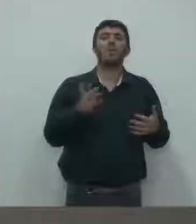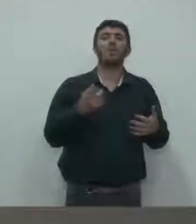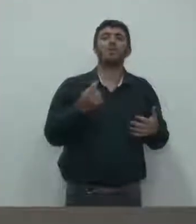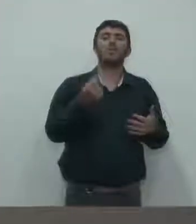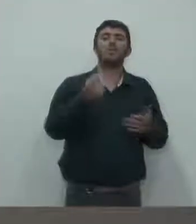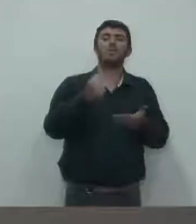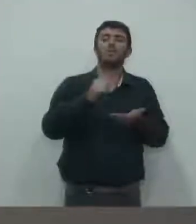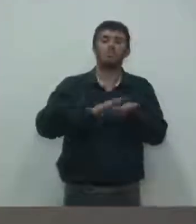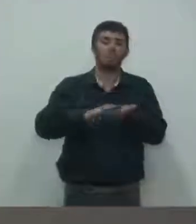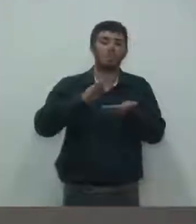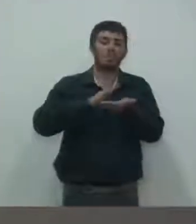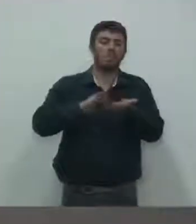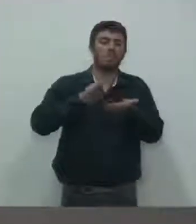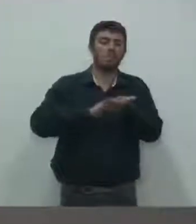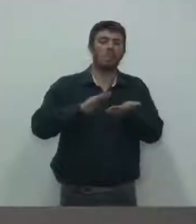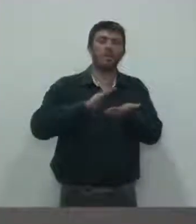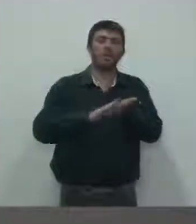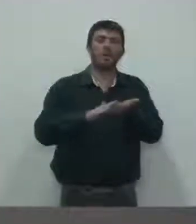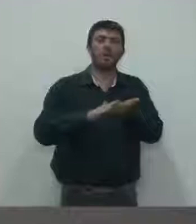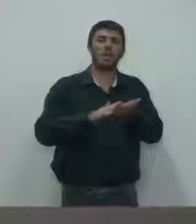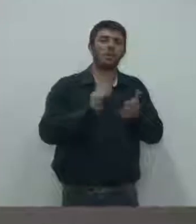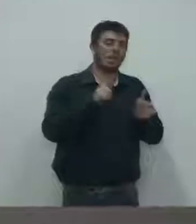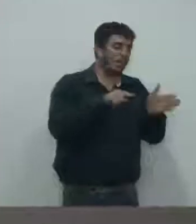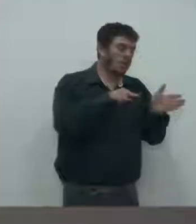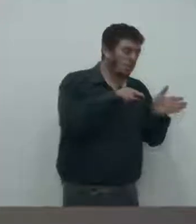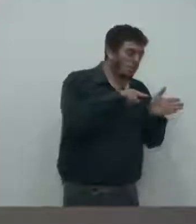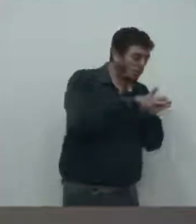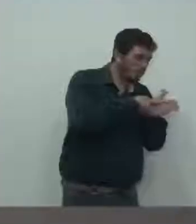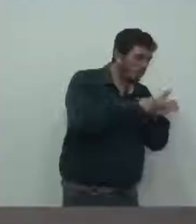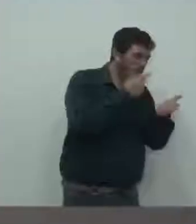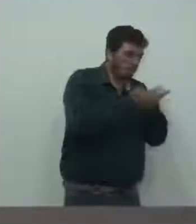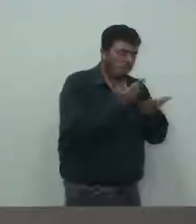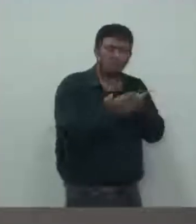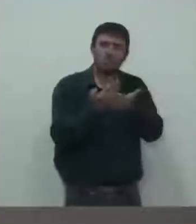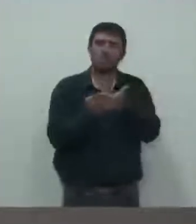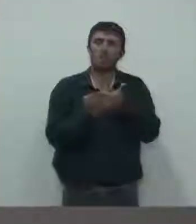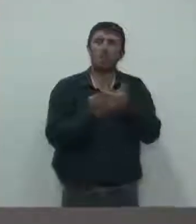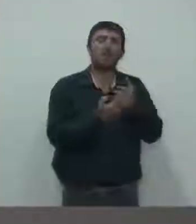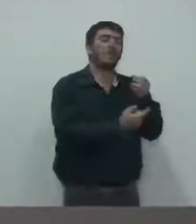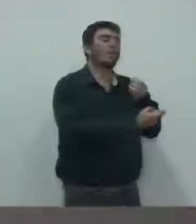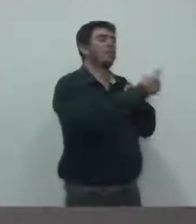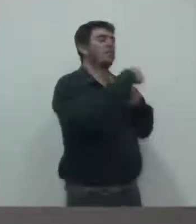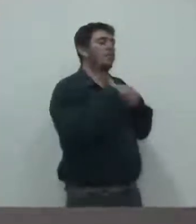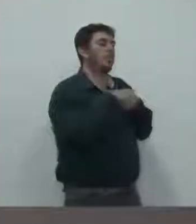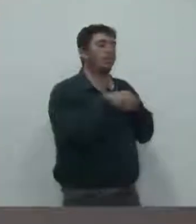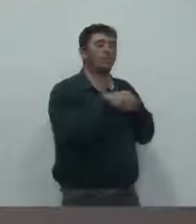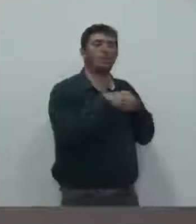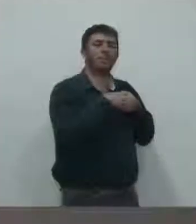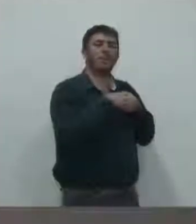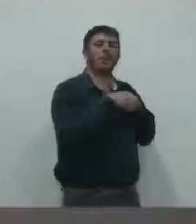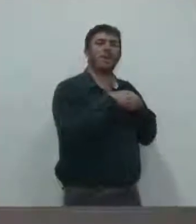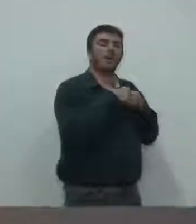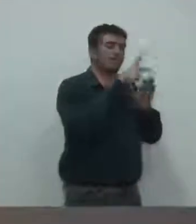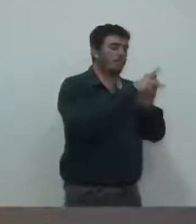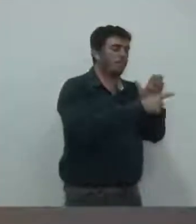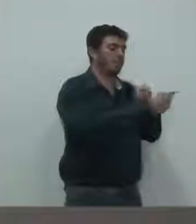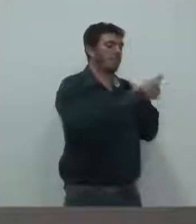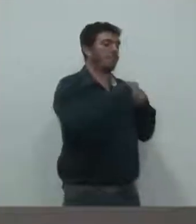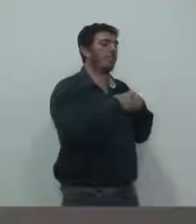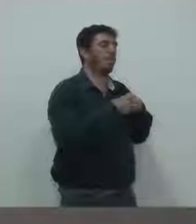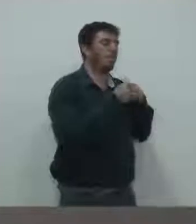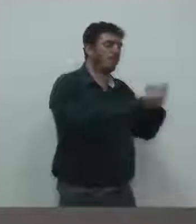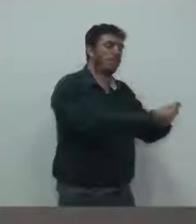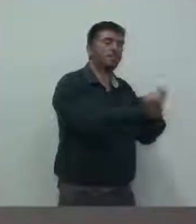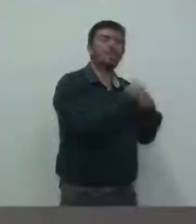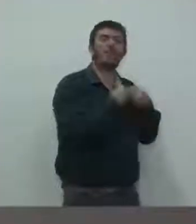Vem um plano, devolve o plano. Vem o estudo, devolve o estudo. Chega nessa casa, não é aprovado e volta. Então, eu trouxe aqui para a gente